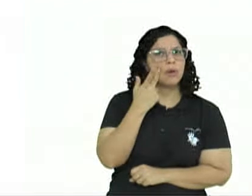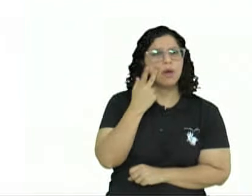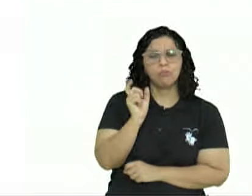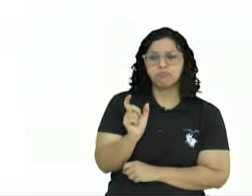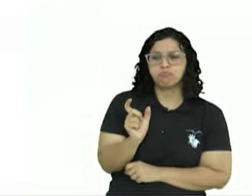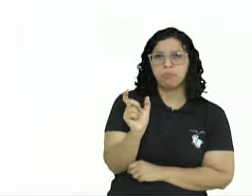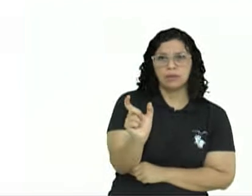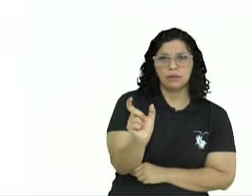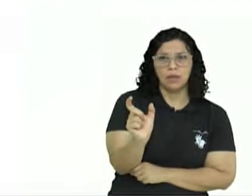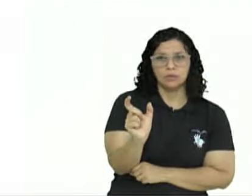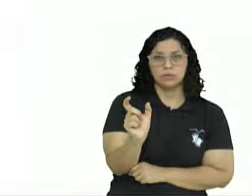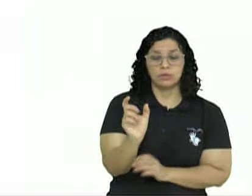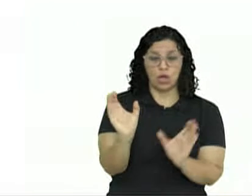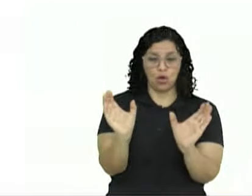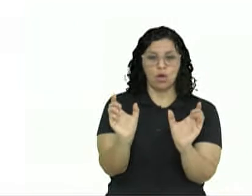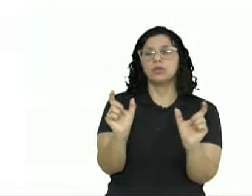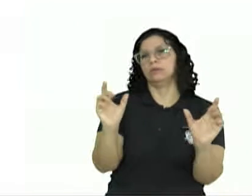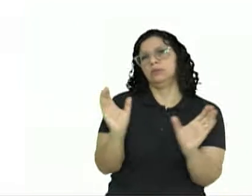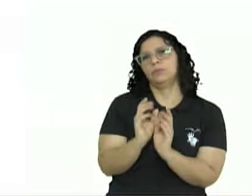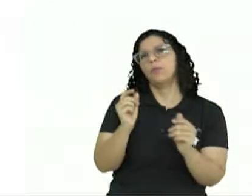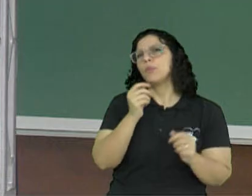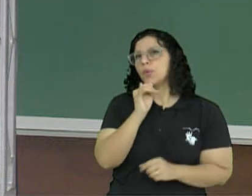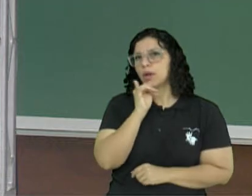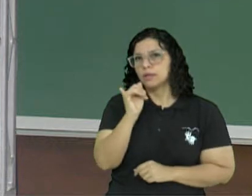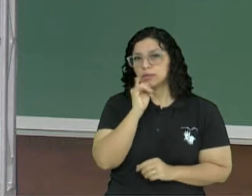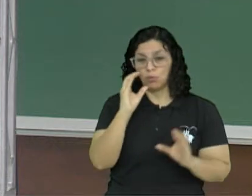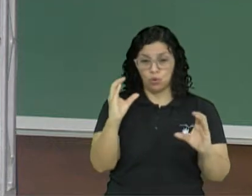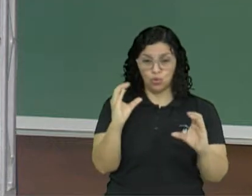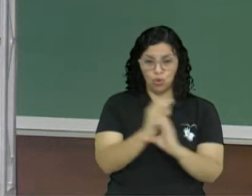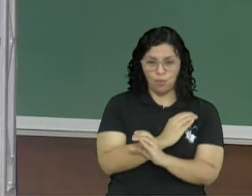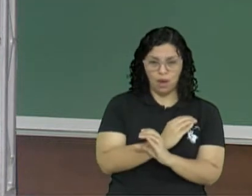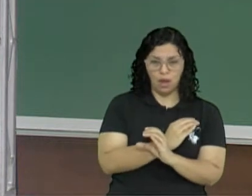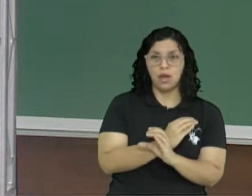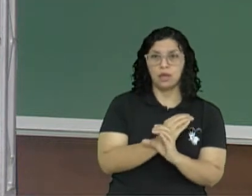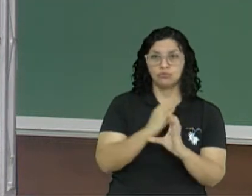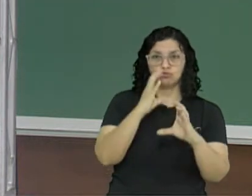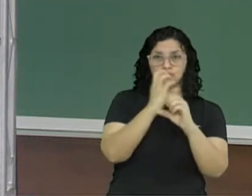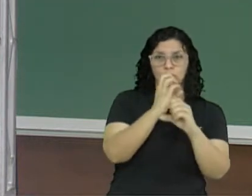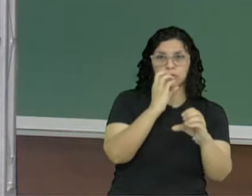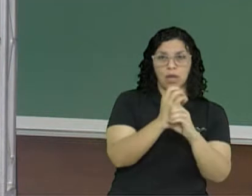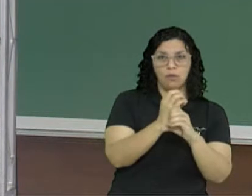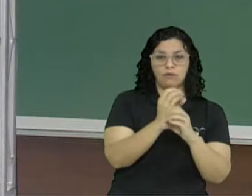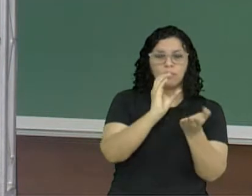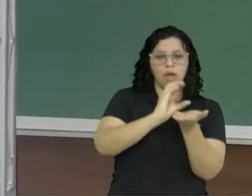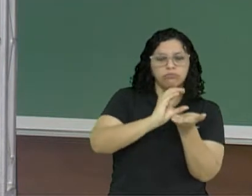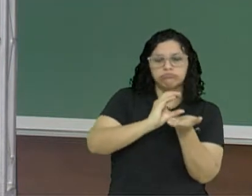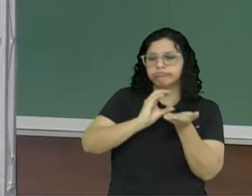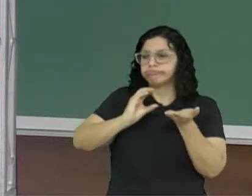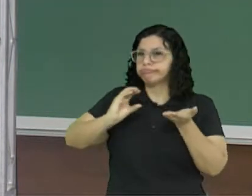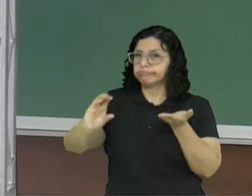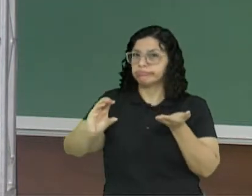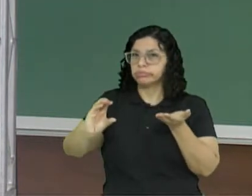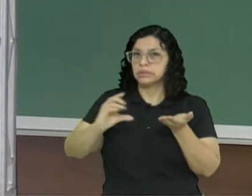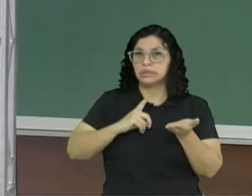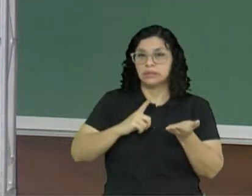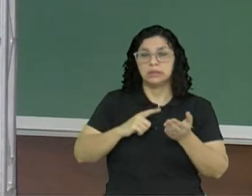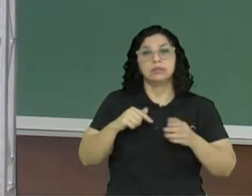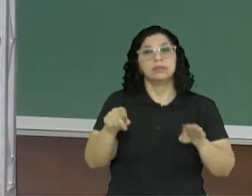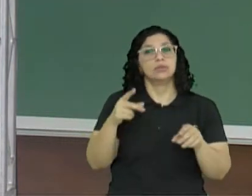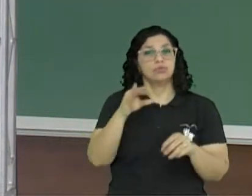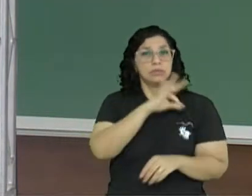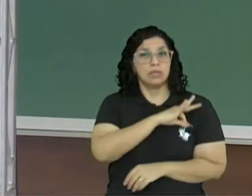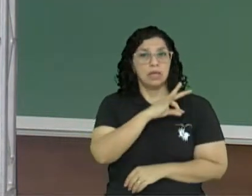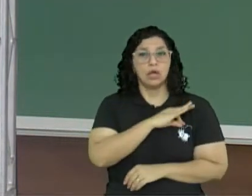uma parte. Então, vai ser uma parte de um ano, certo? Guardem essa informação. Se o salário normal